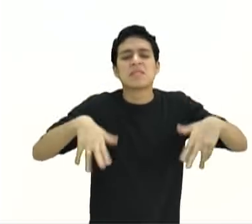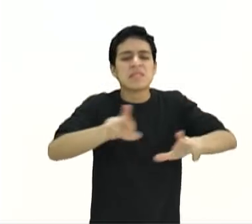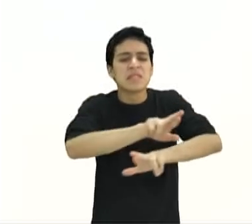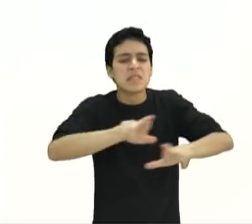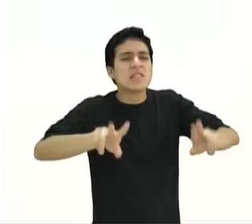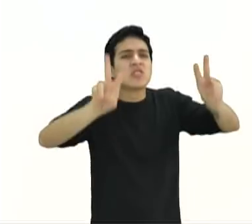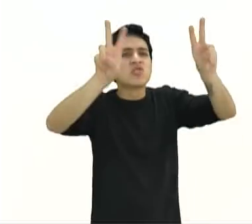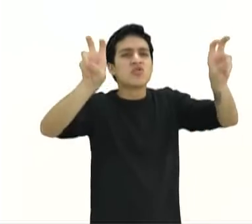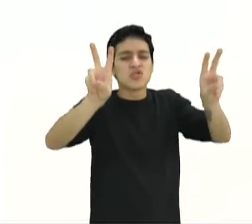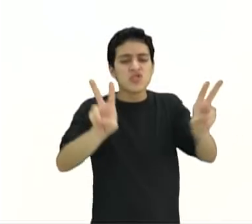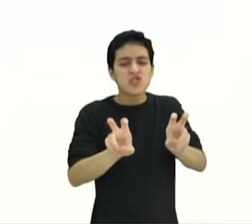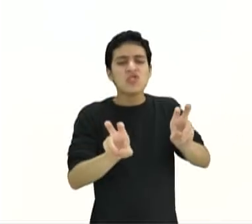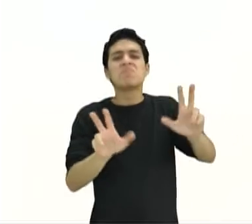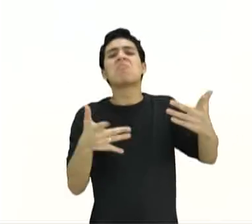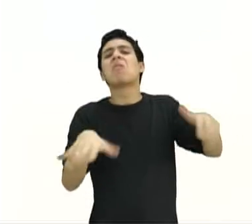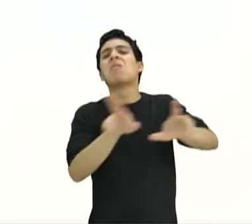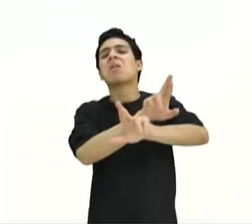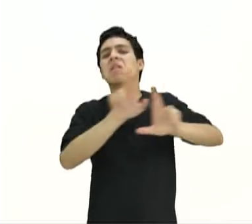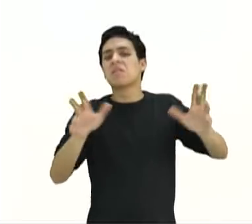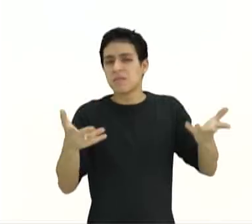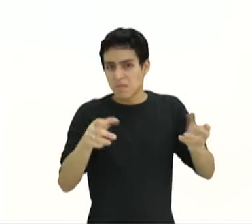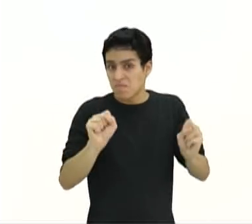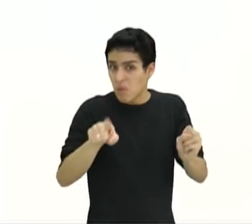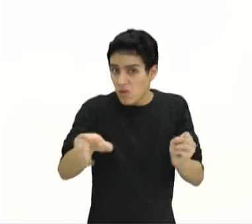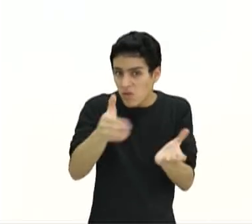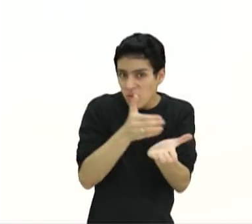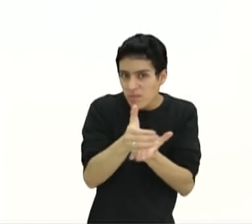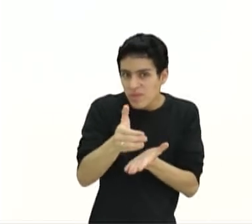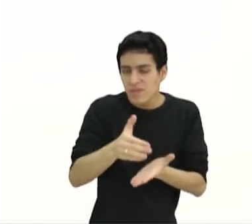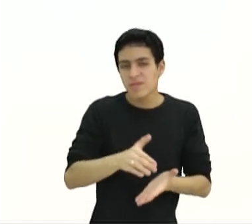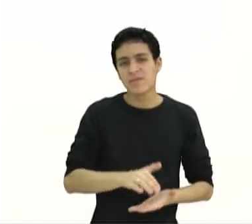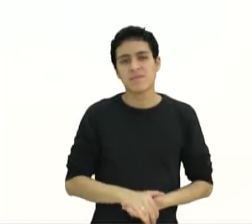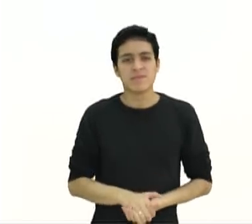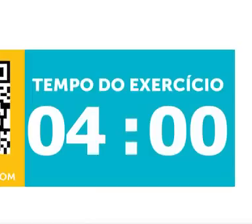e subtítulo. Pode começar.